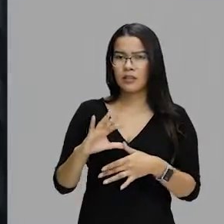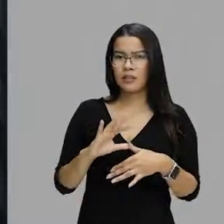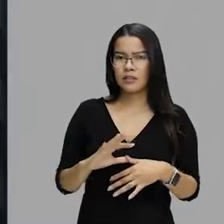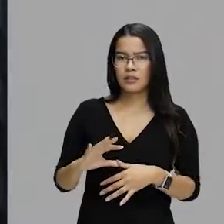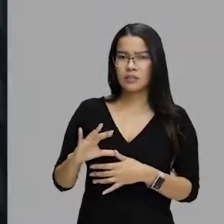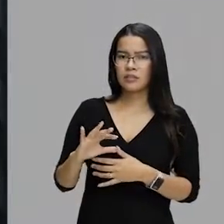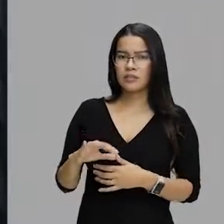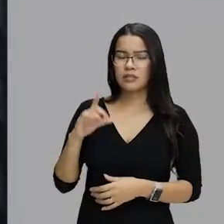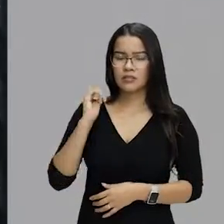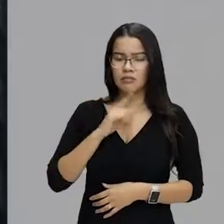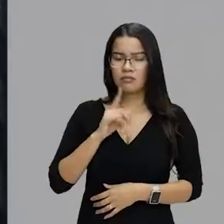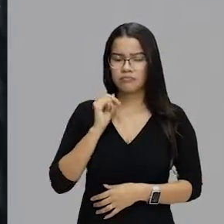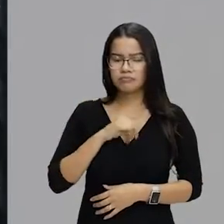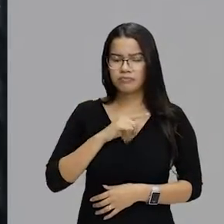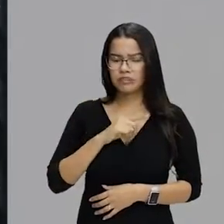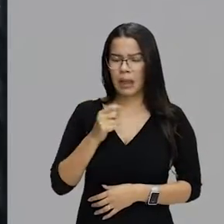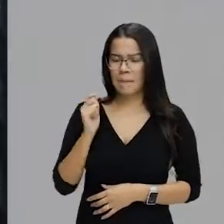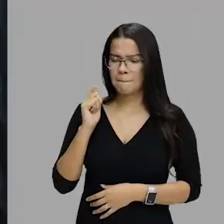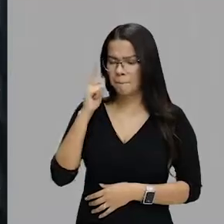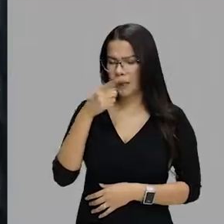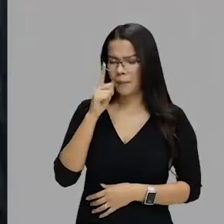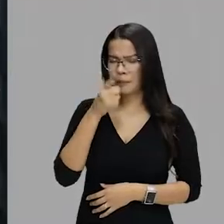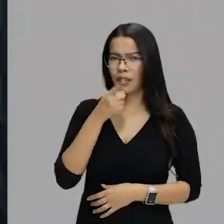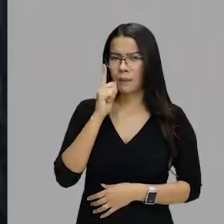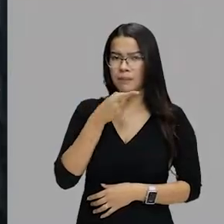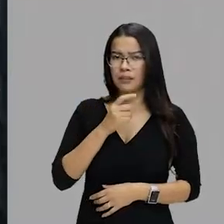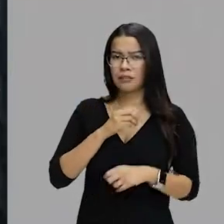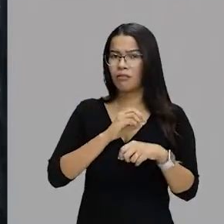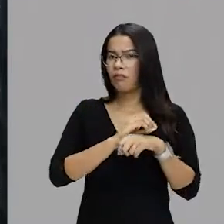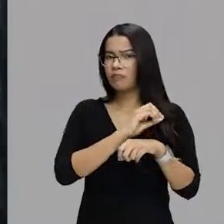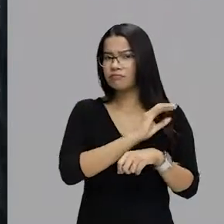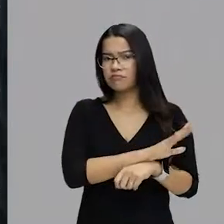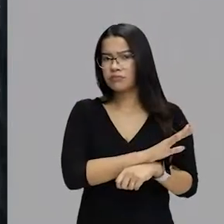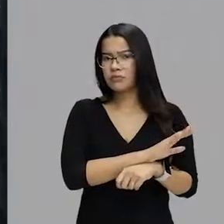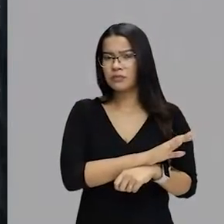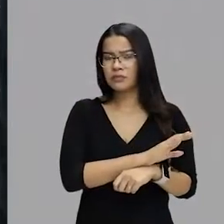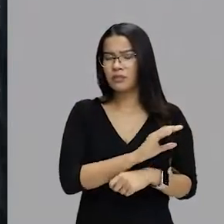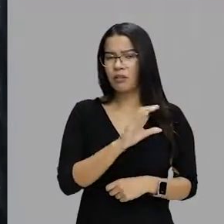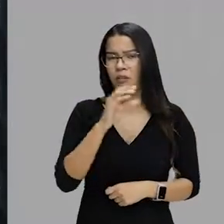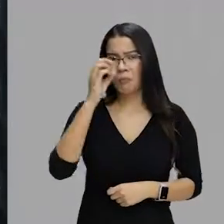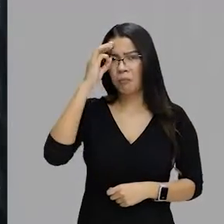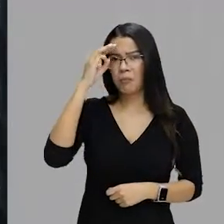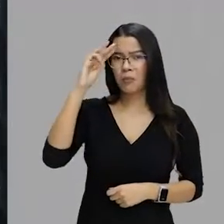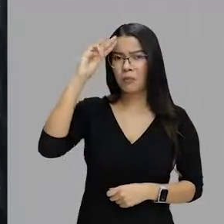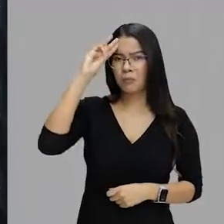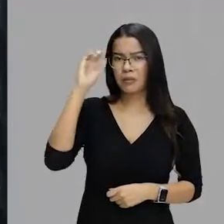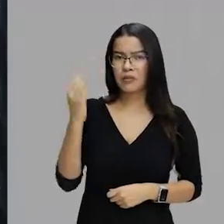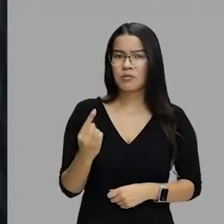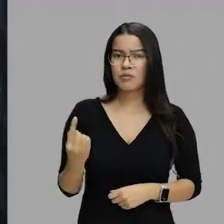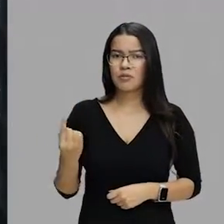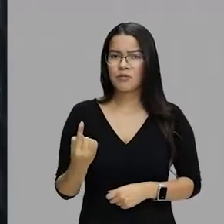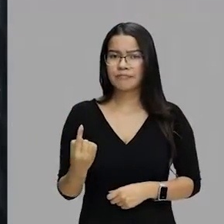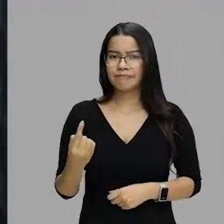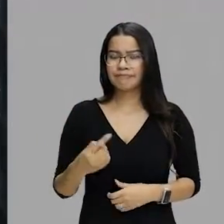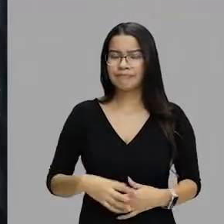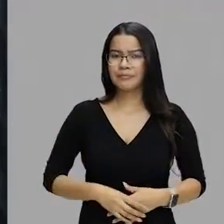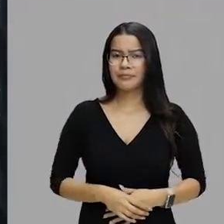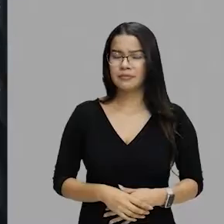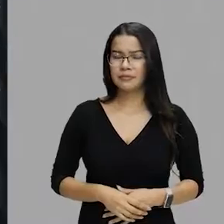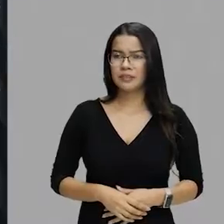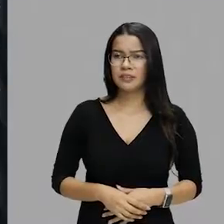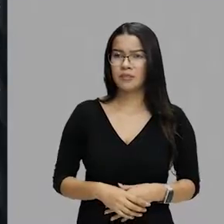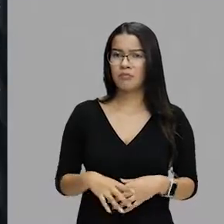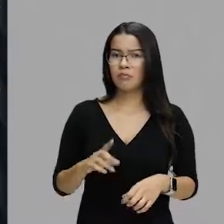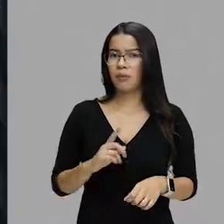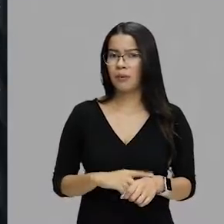pressionou para excluir Cuba e acabou excluindo. É uma forma de isolar diplomaticamente Cuba na América Latina. E um